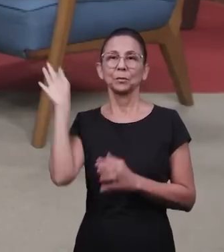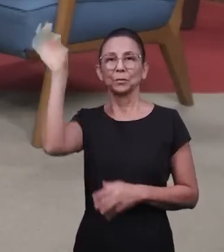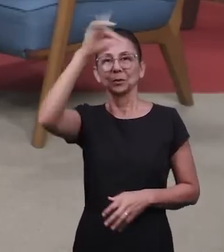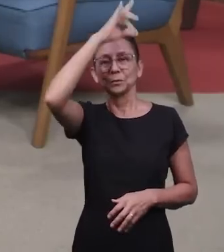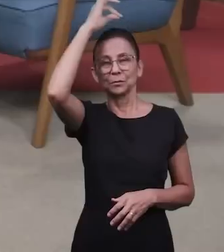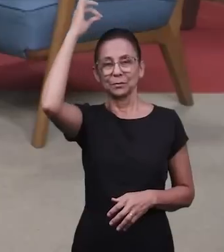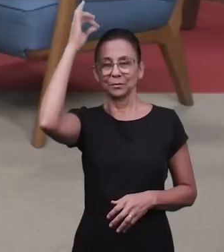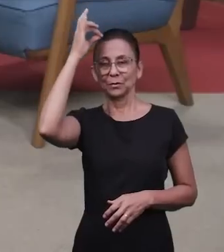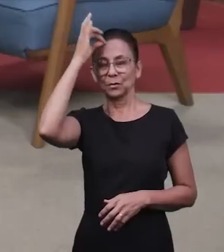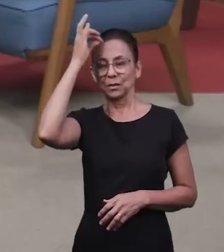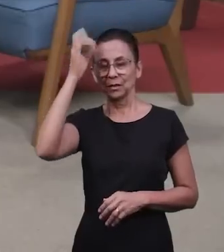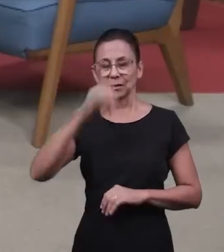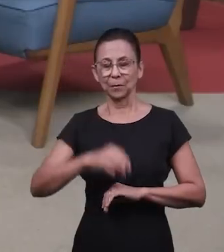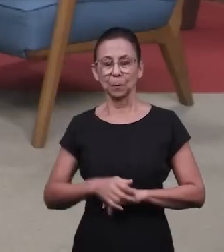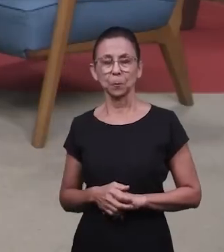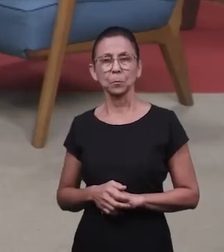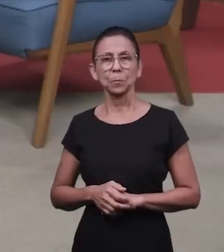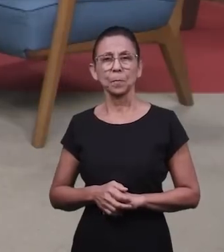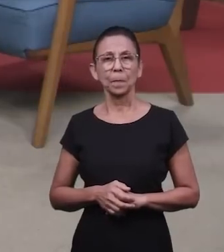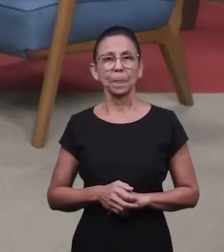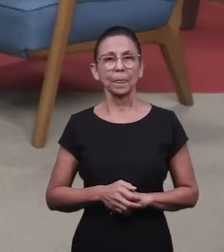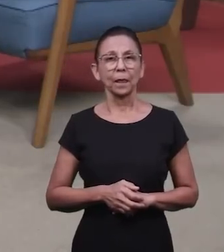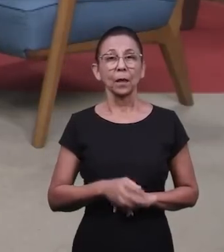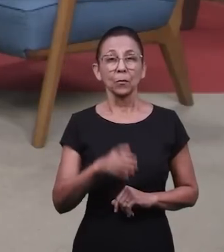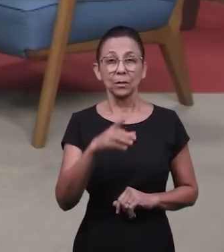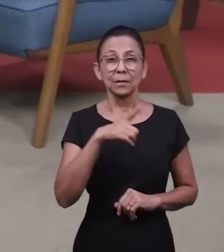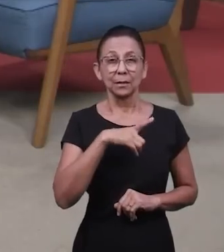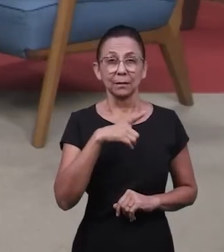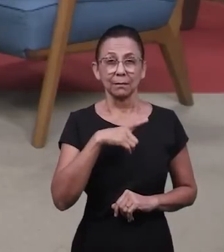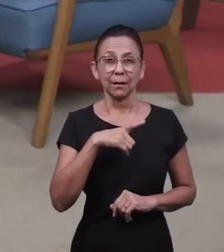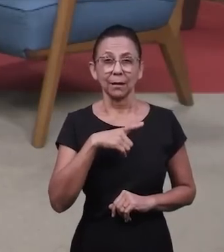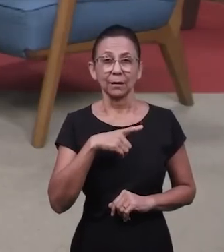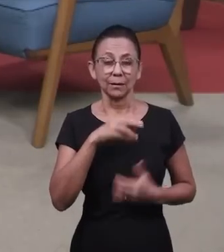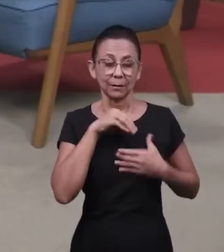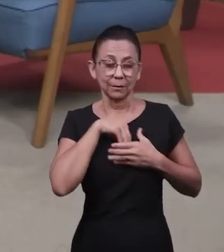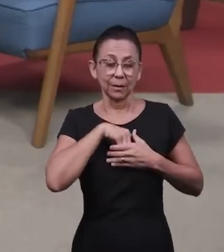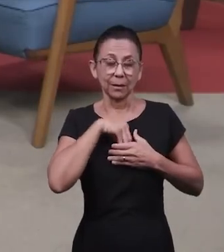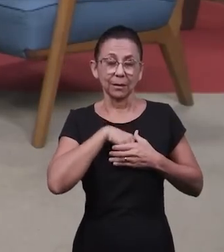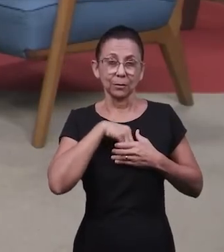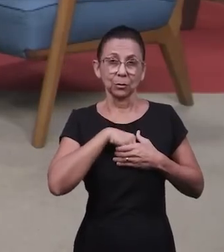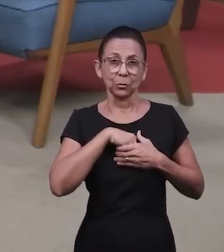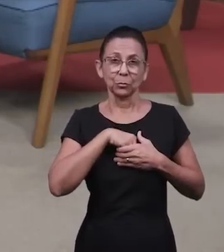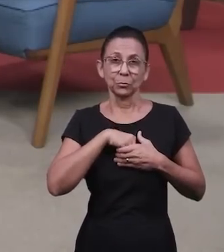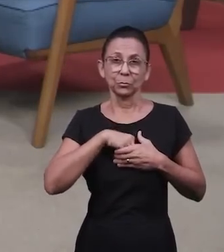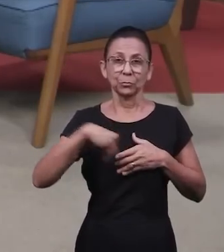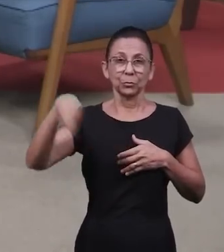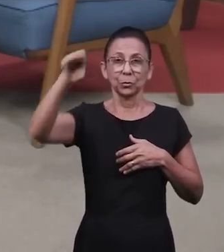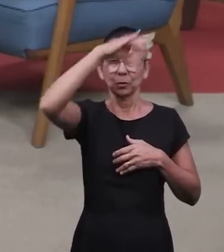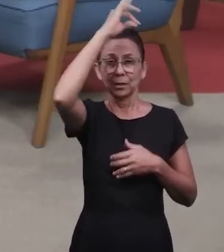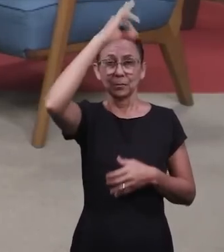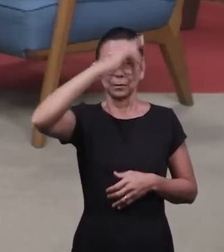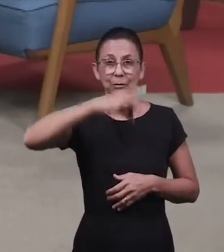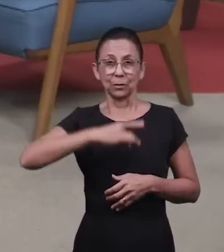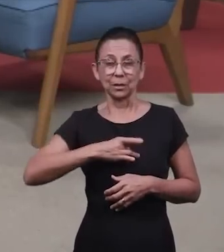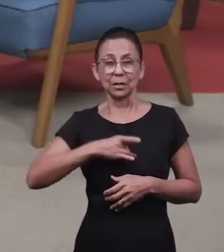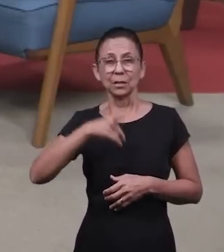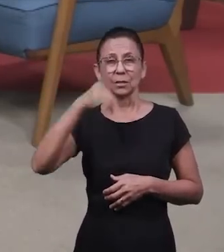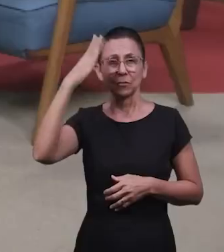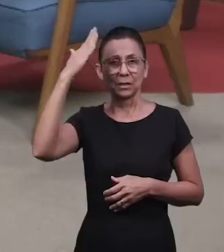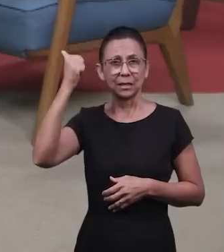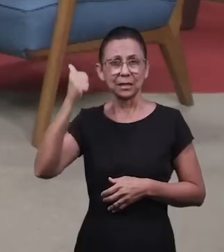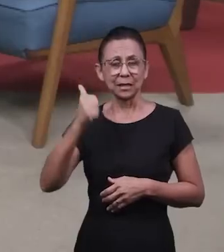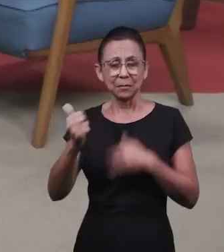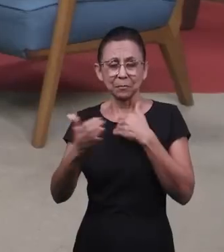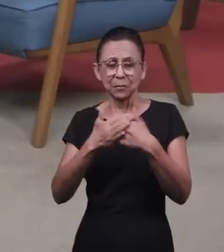Santo. Porque quem tem o Espírito Santo na sua vida, reconhece, sabe que o maior valor, acima